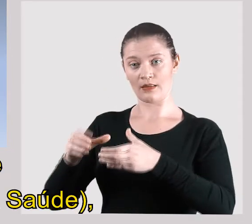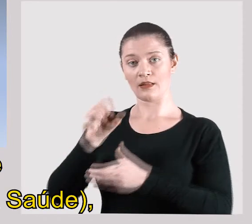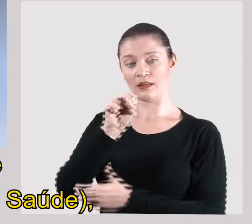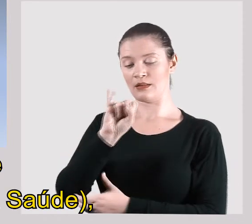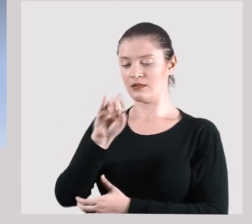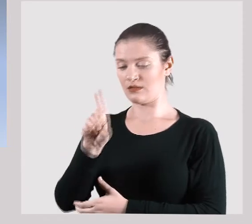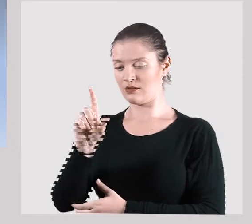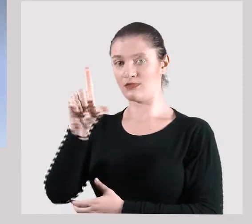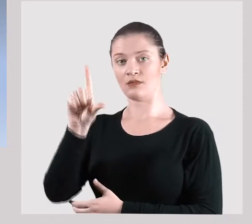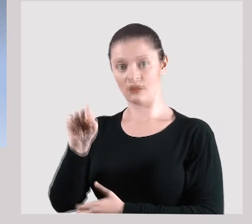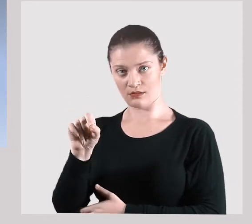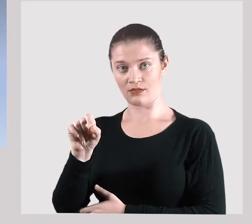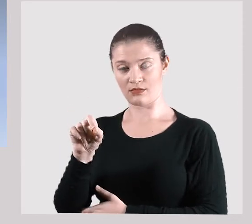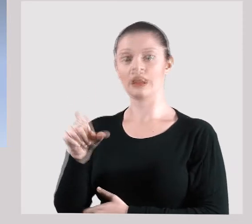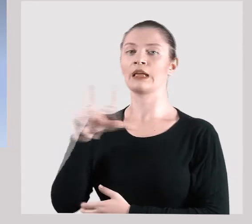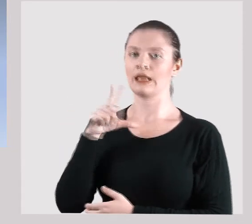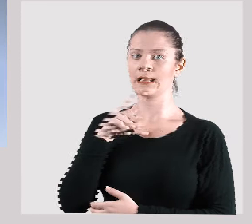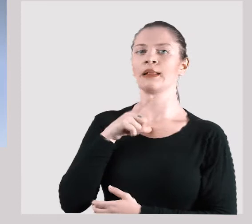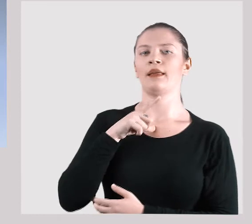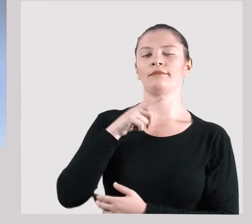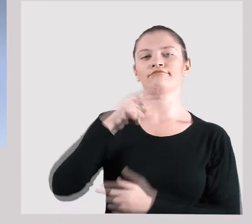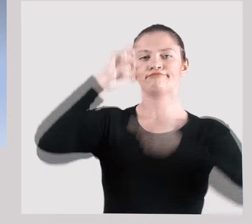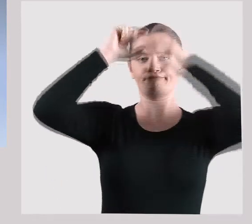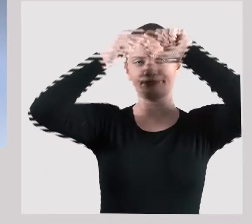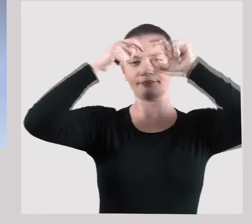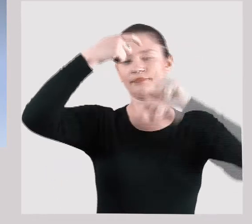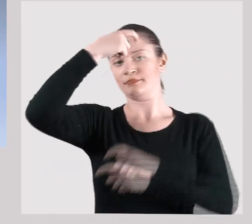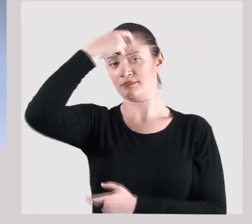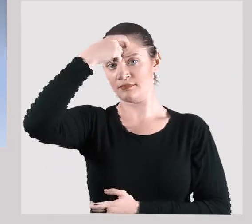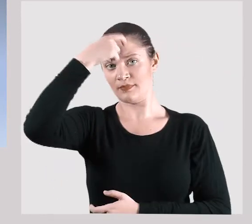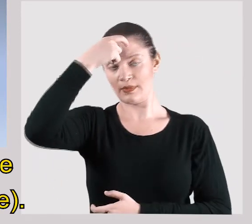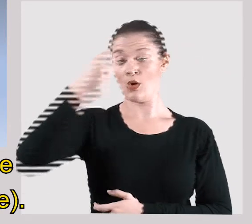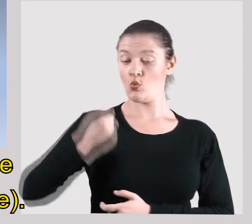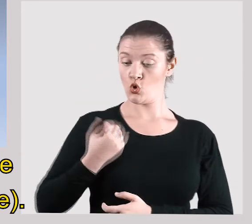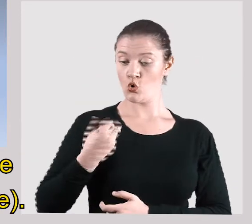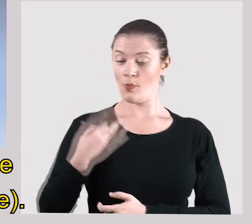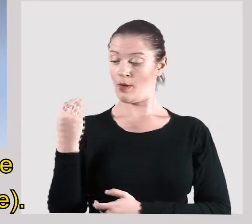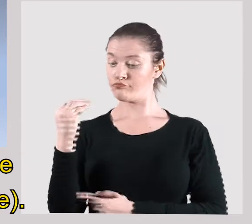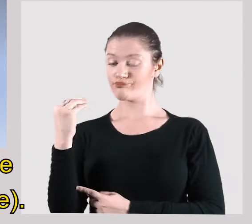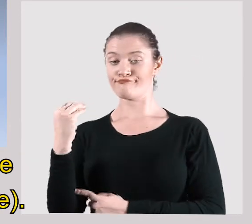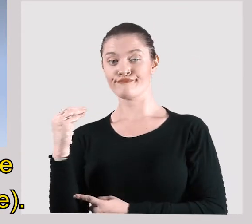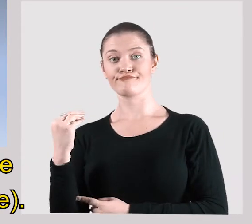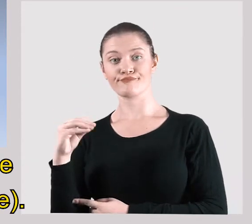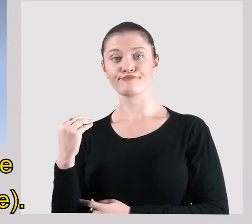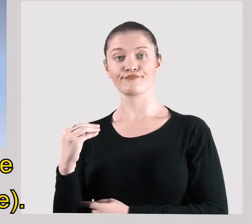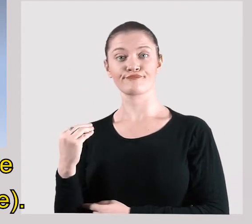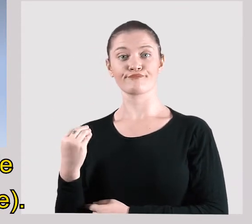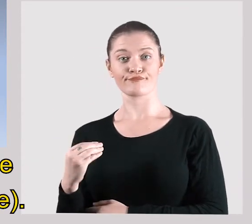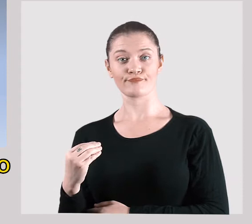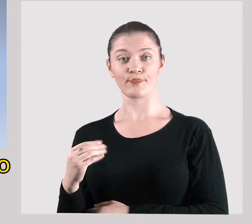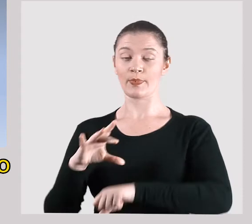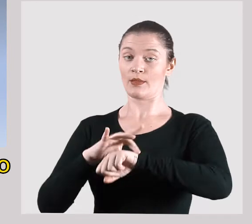CID-10, né, que tem a parte dos transtornos mentais, é onde vai a numeração de cada código, é onde é usado em planos de saúde, no